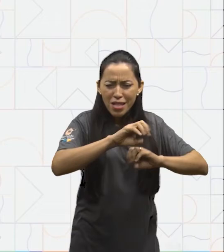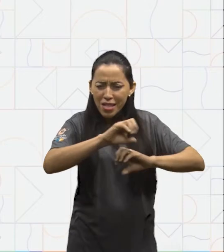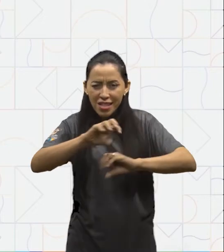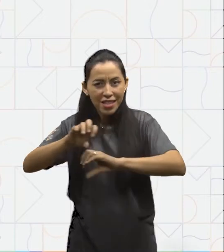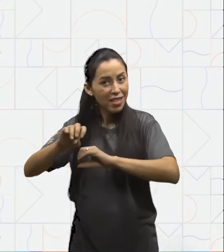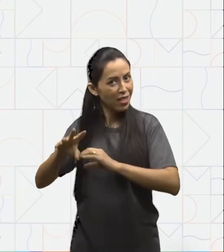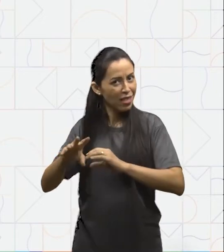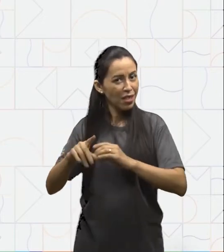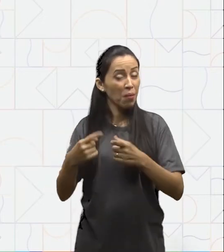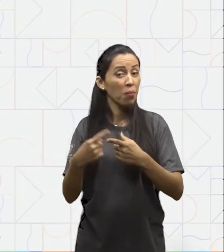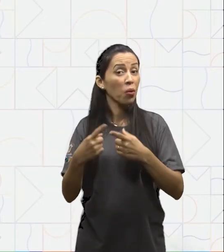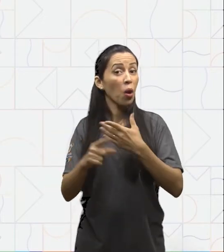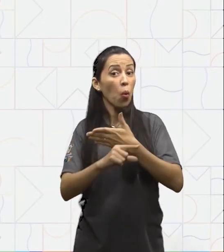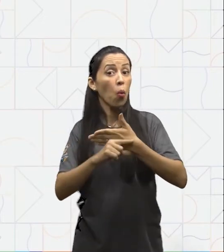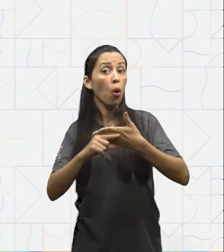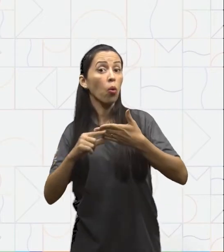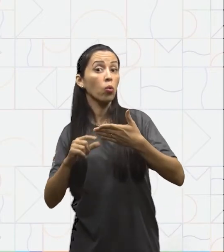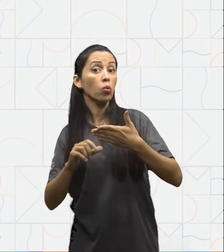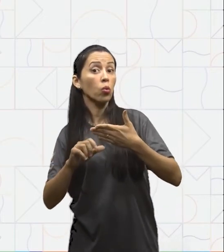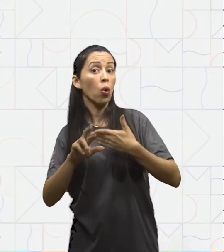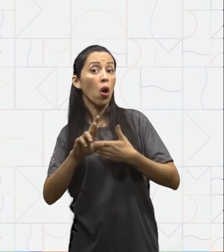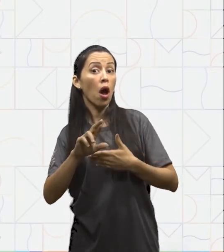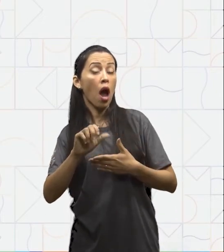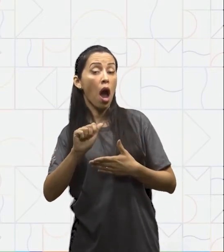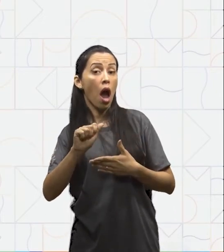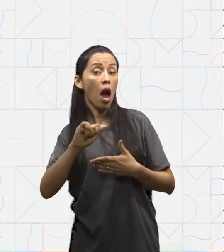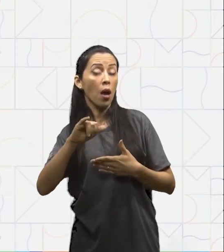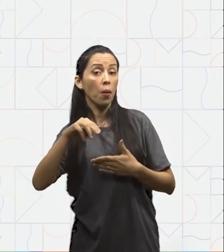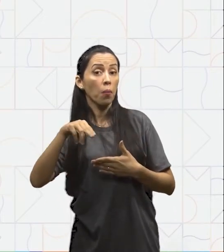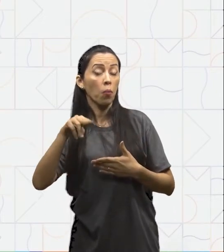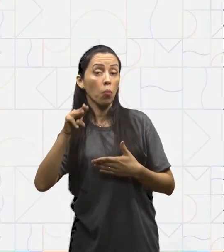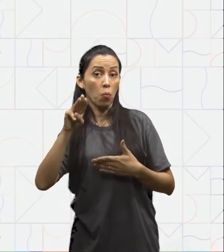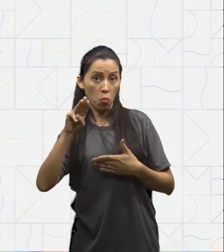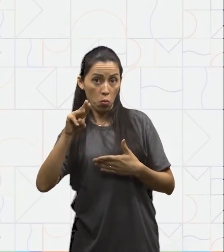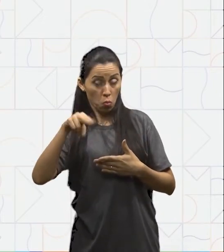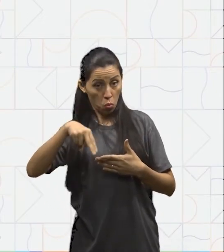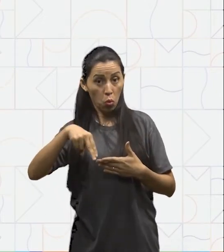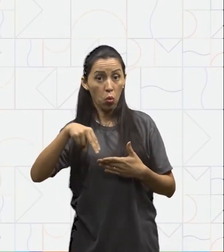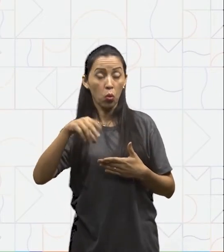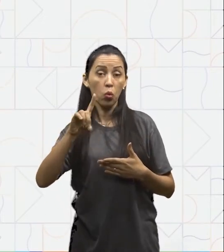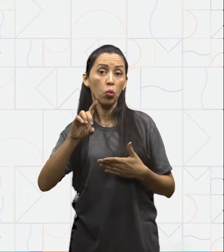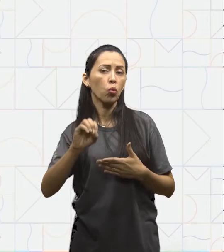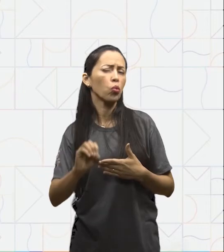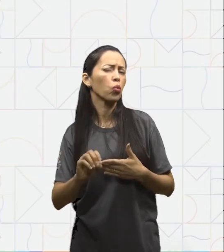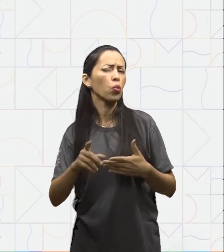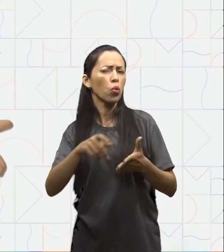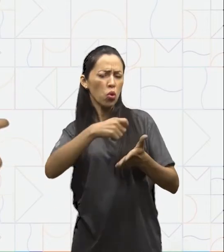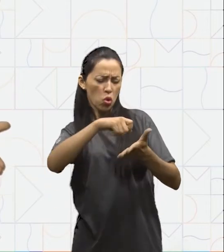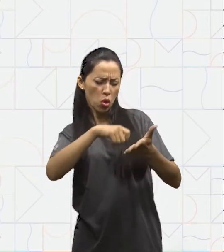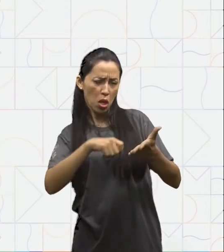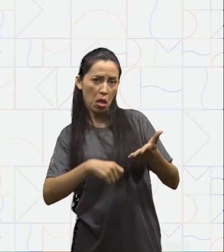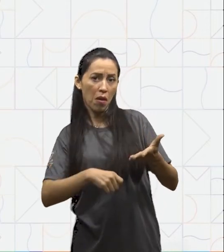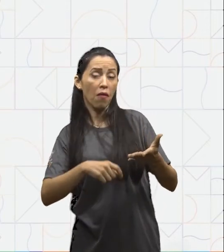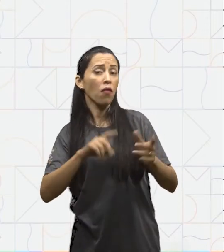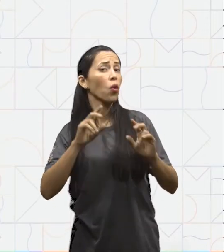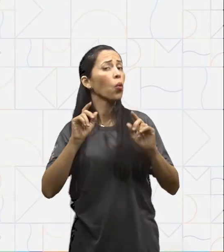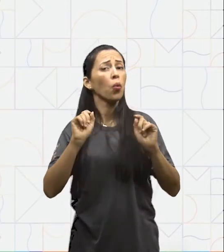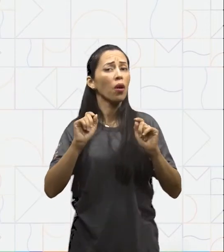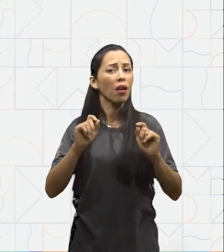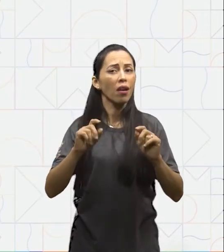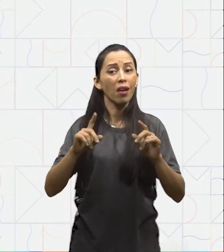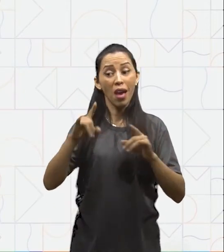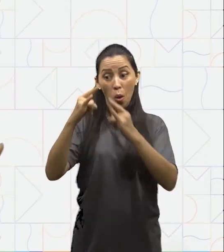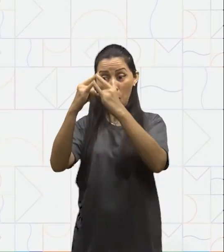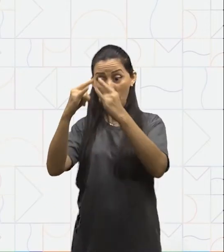transmitiu? O autor, Raimundo Carvalho, escreve em seu poema sobre o que o circo, ao